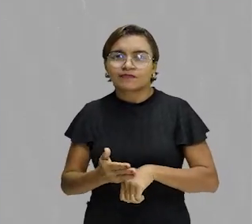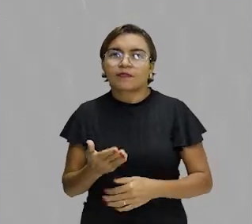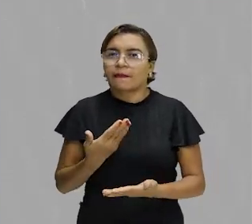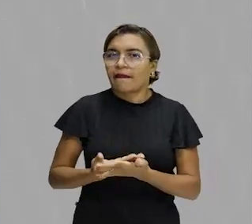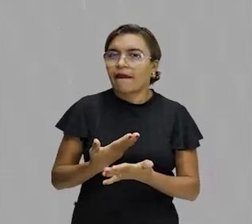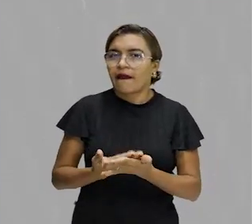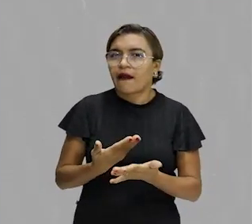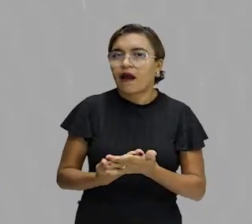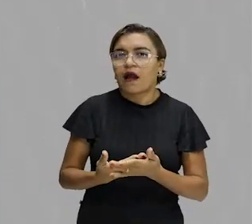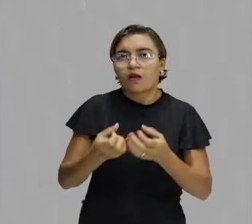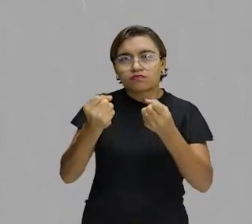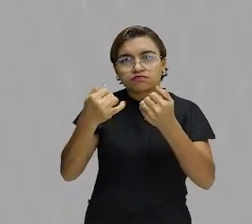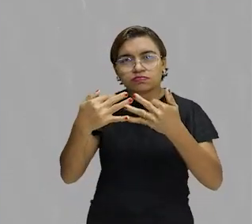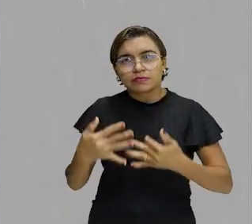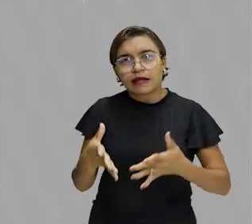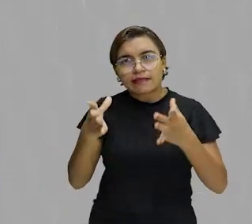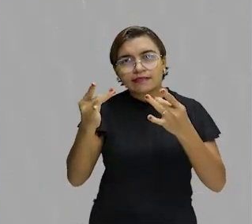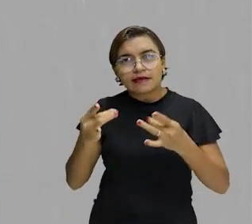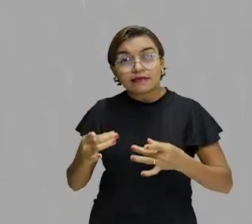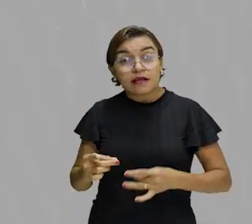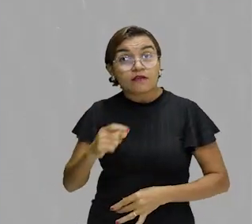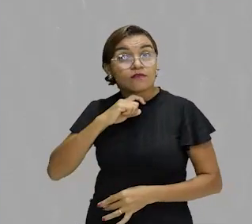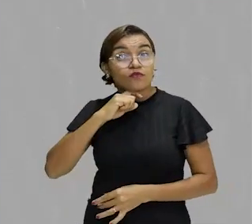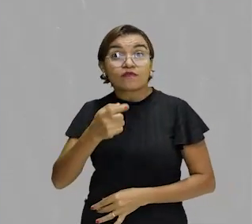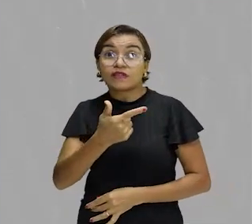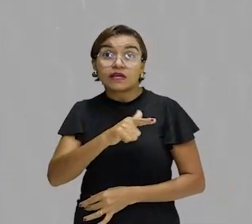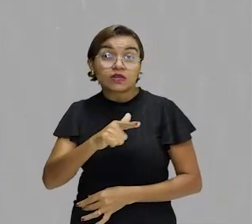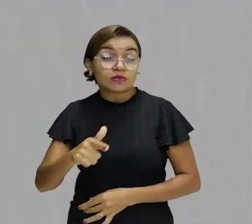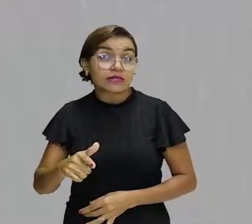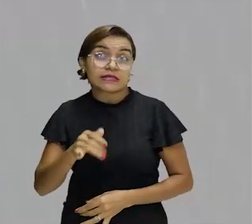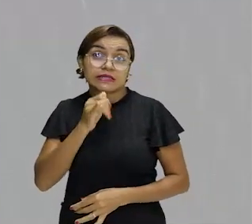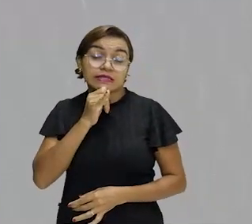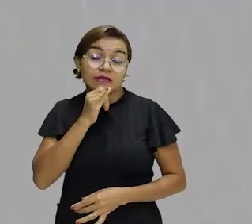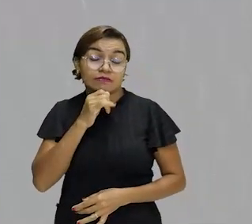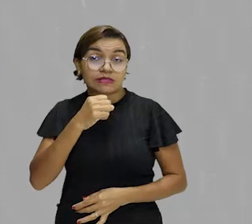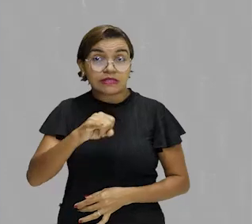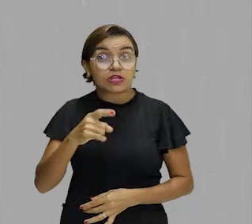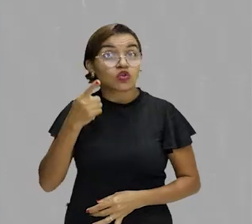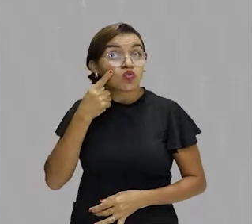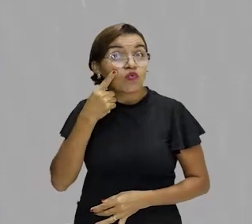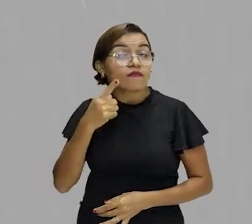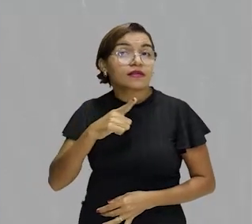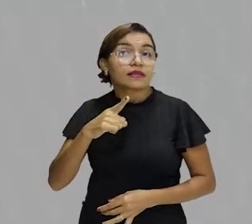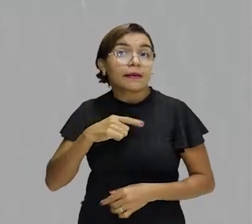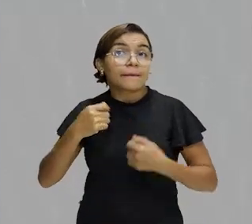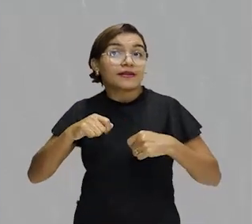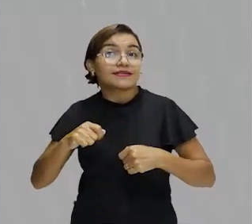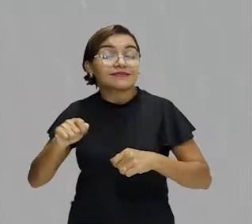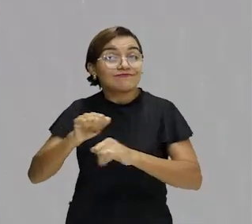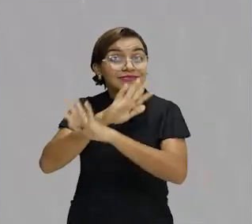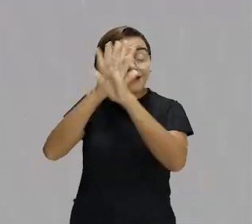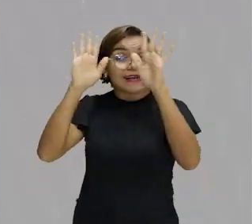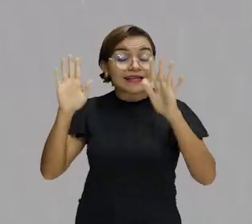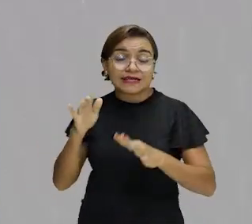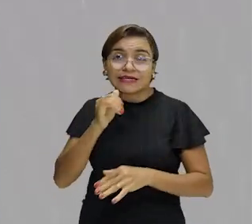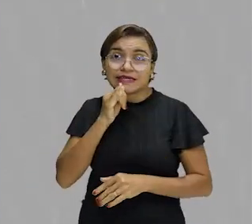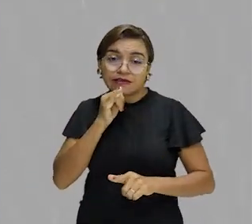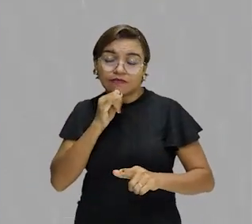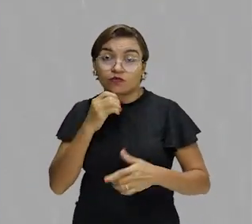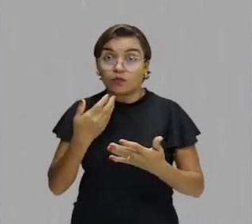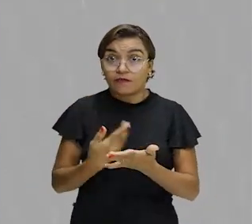a ideia de função inversa, o conceito de função inversa. Por que disso? Porque lembra que a gente está trabalhando com